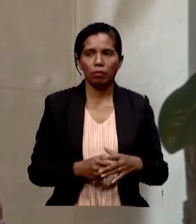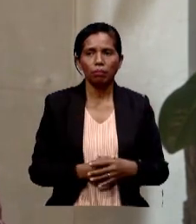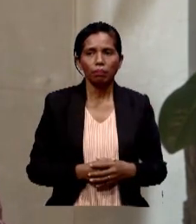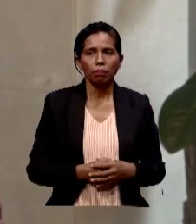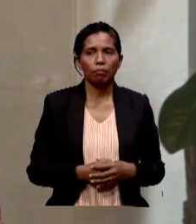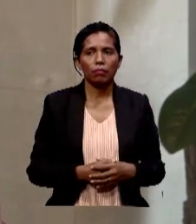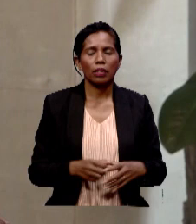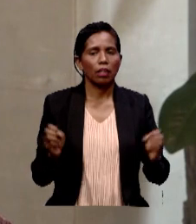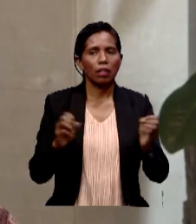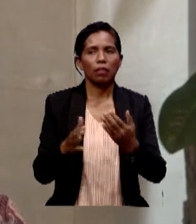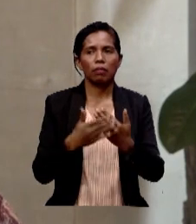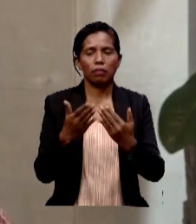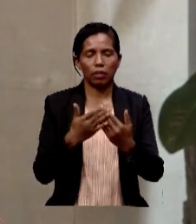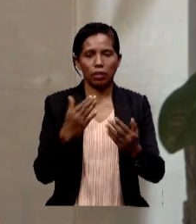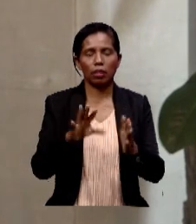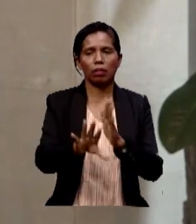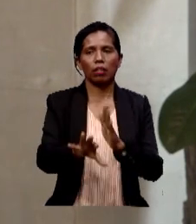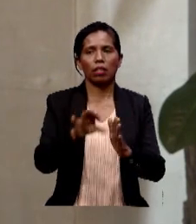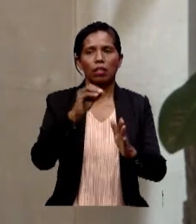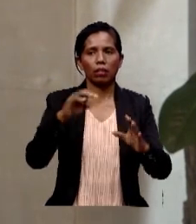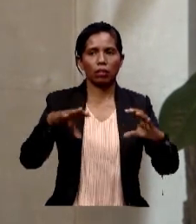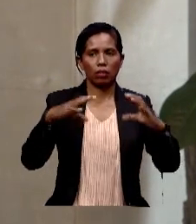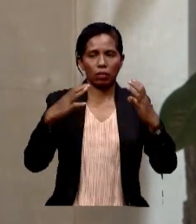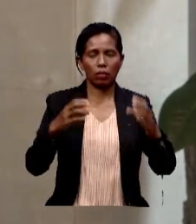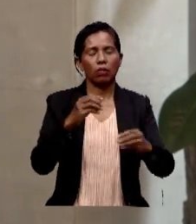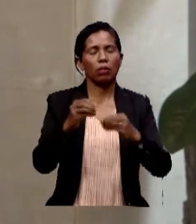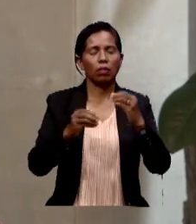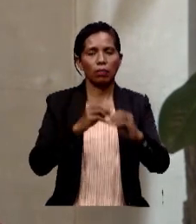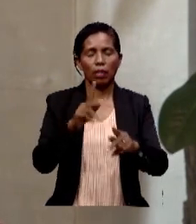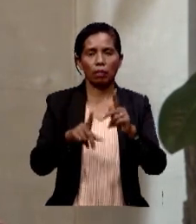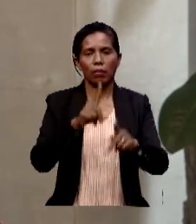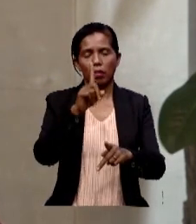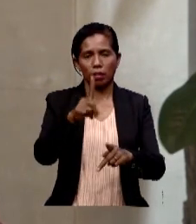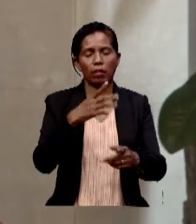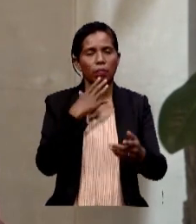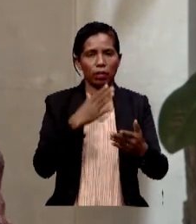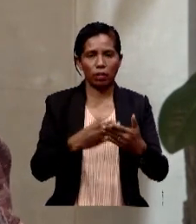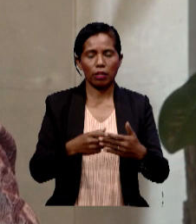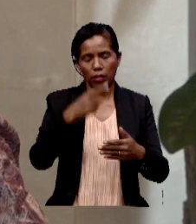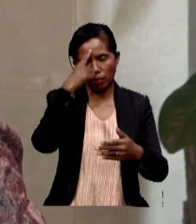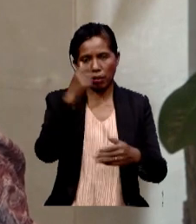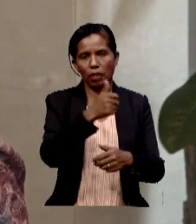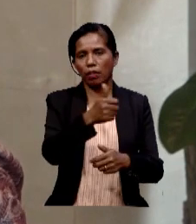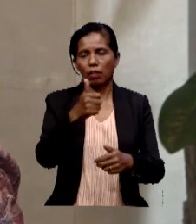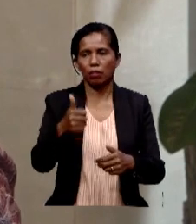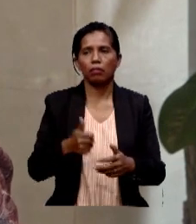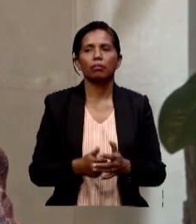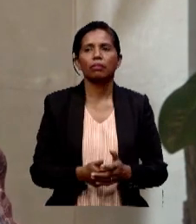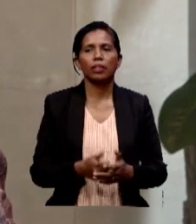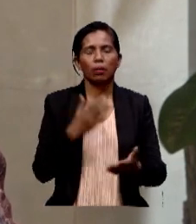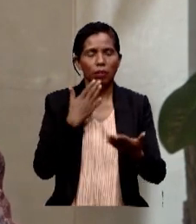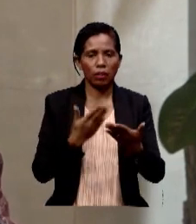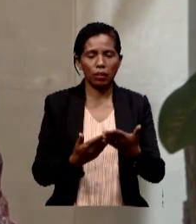lá fácil para tu, é também consensos com nova figura. Também é ideia que tem ninguém mais de